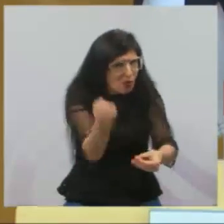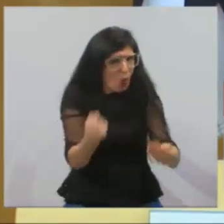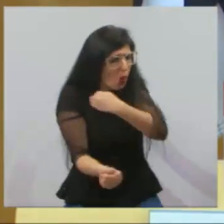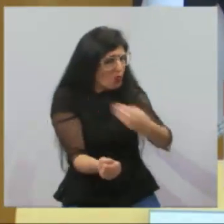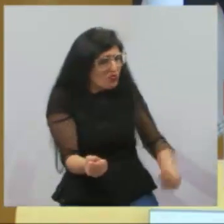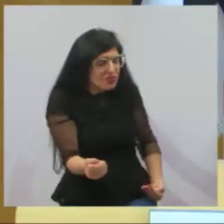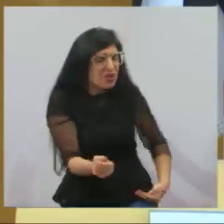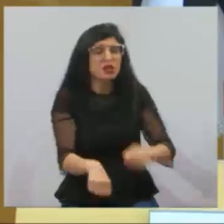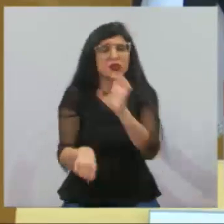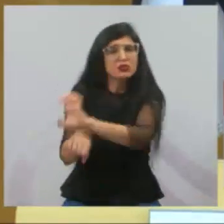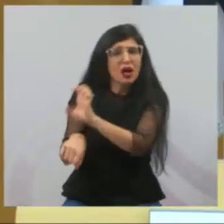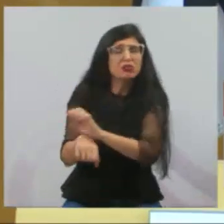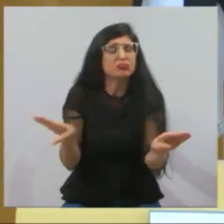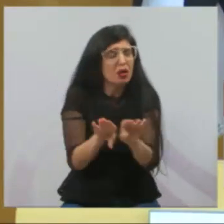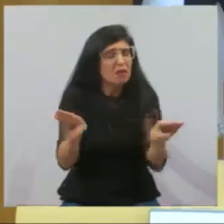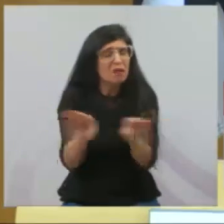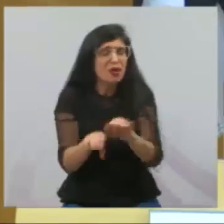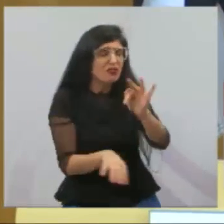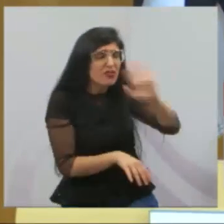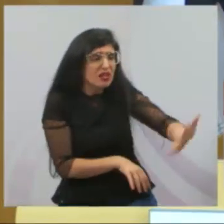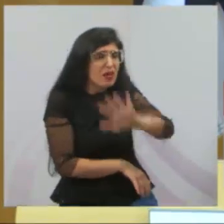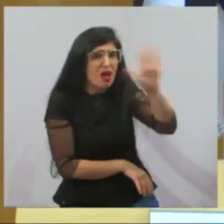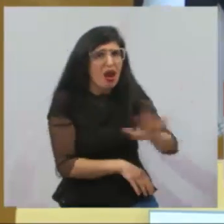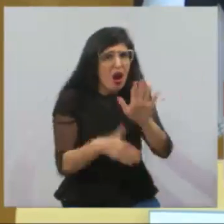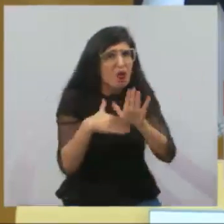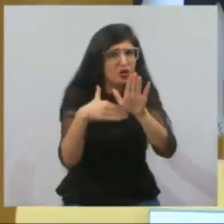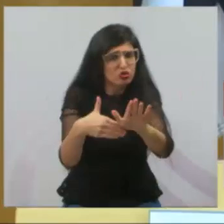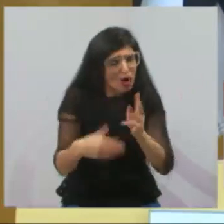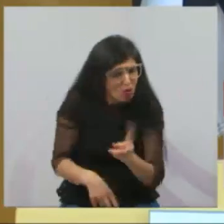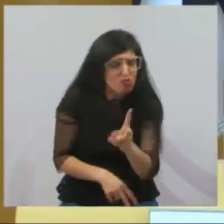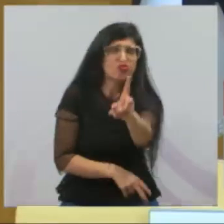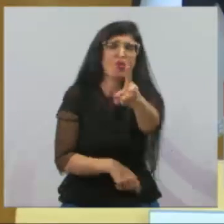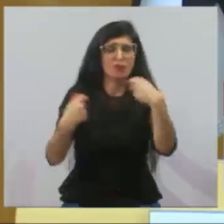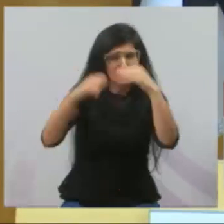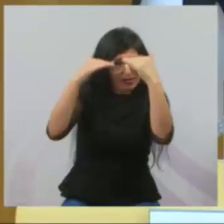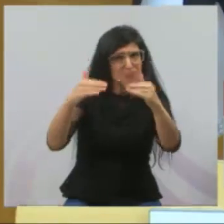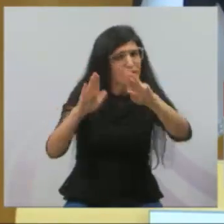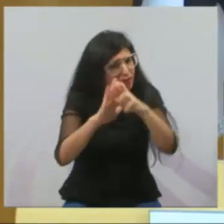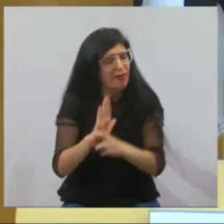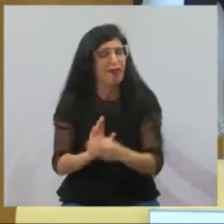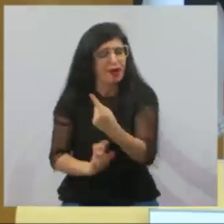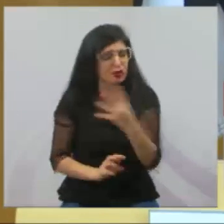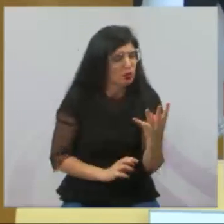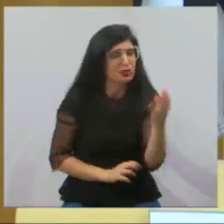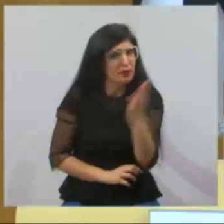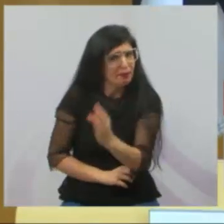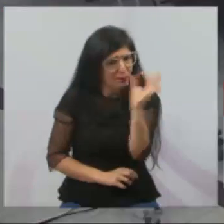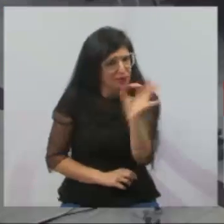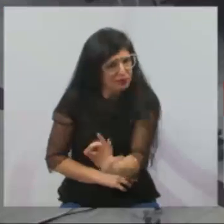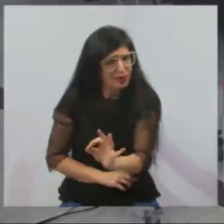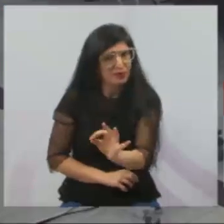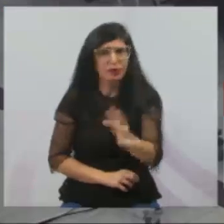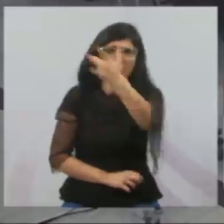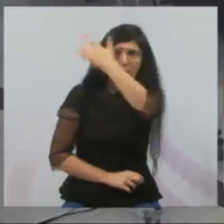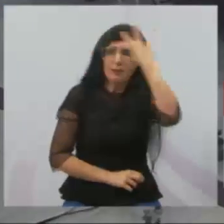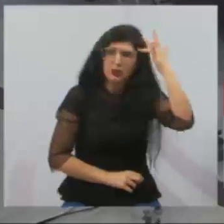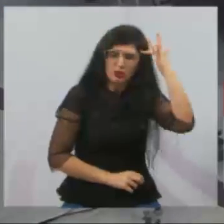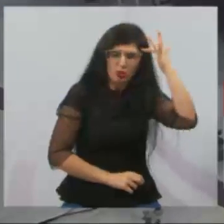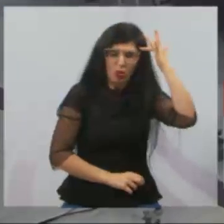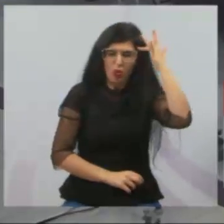do Estado e do governo federal. Agradeço a atenção e peço a votação de todos os senhores.